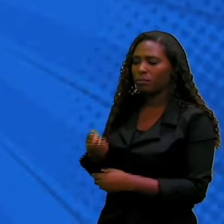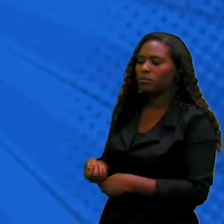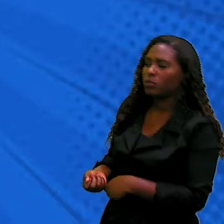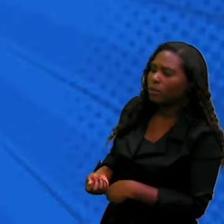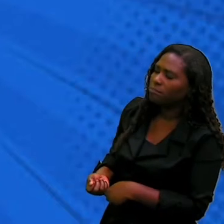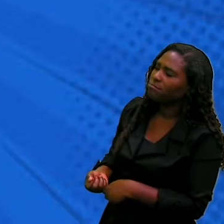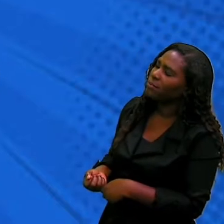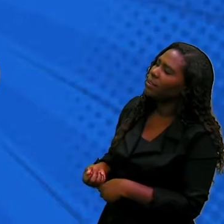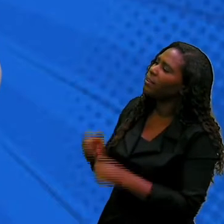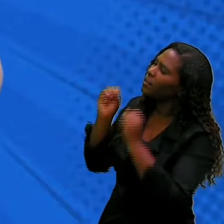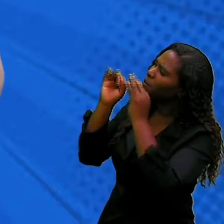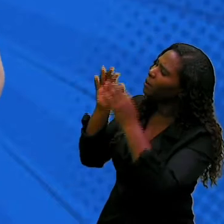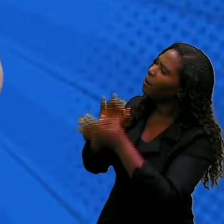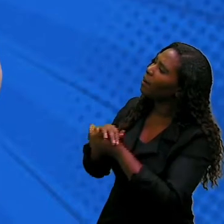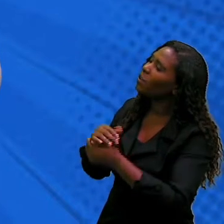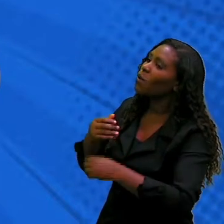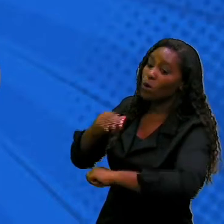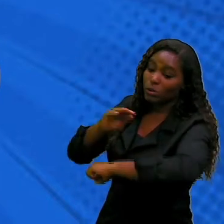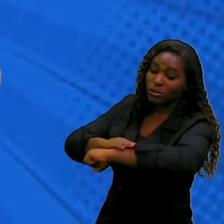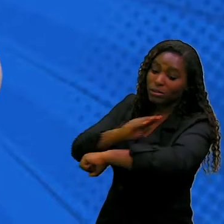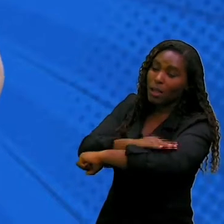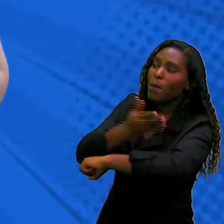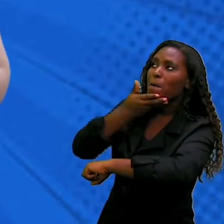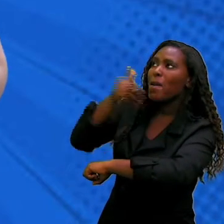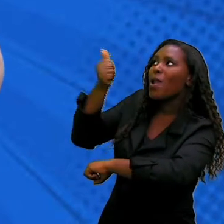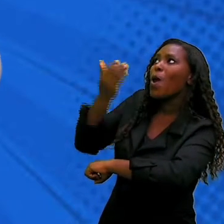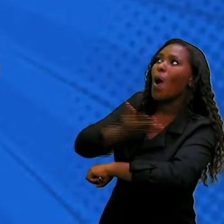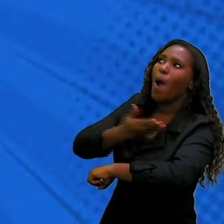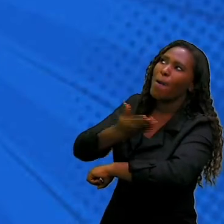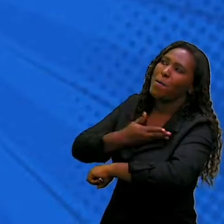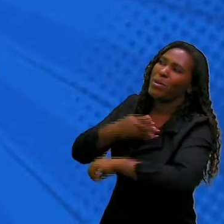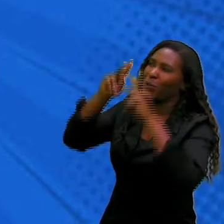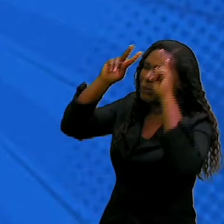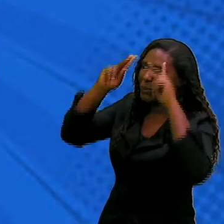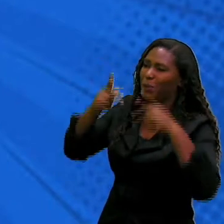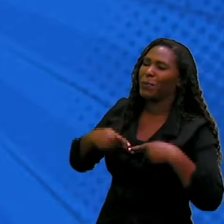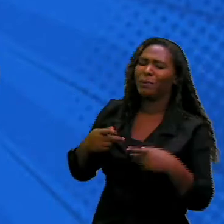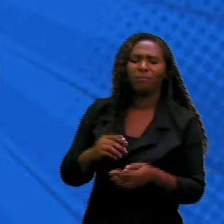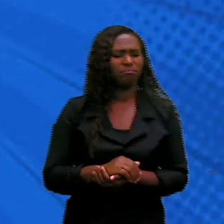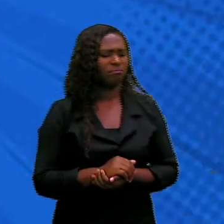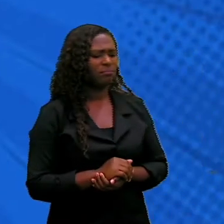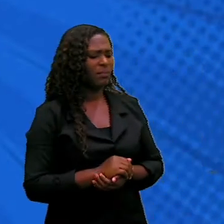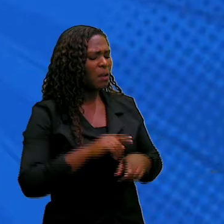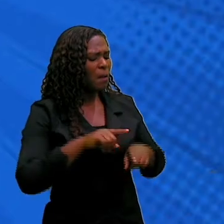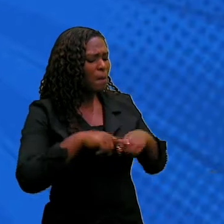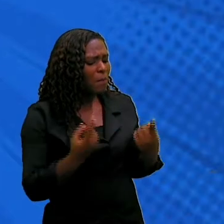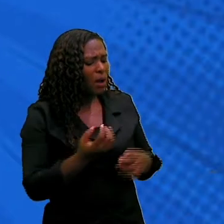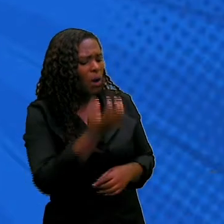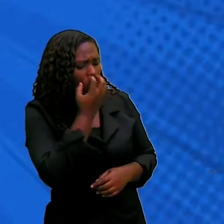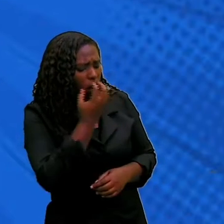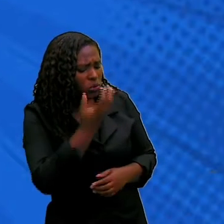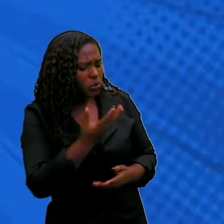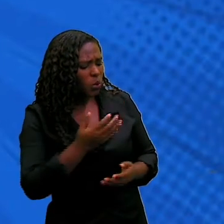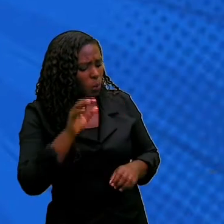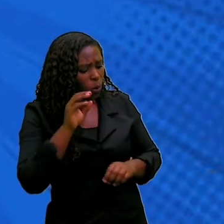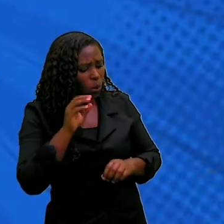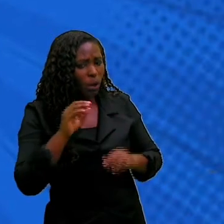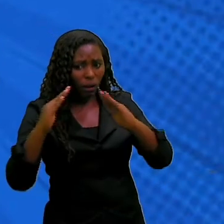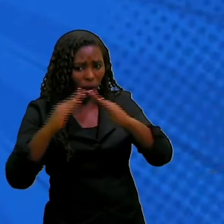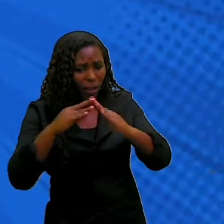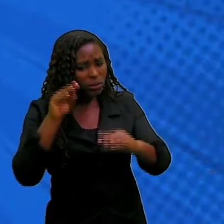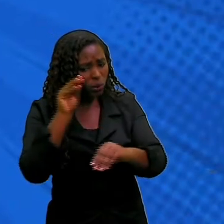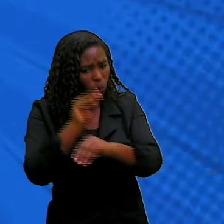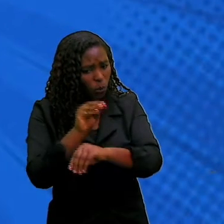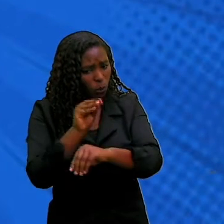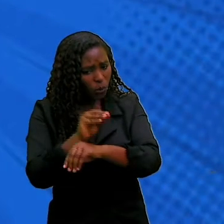sapo. Mas o cachorro cuida da casa, é companheiro nos passeios, na alegria e na tristeza, ó, você